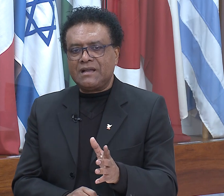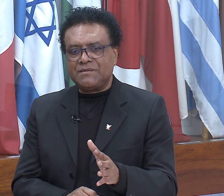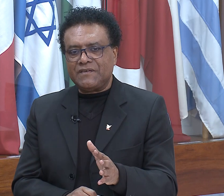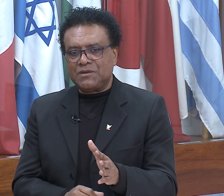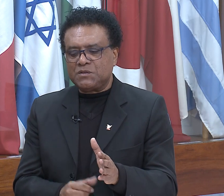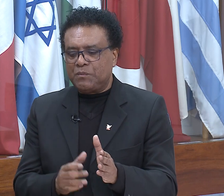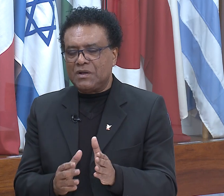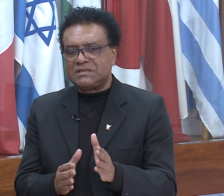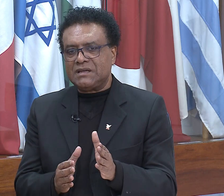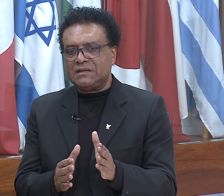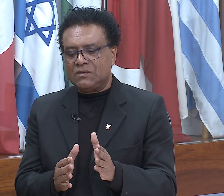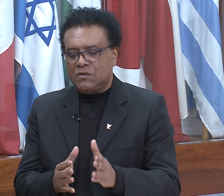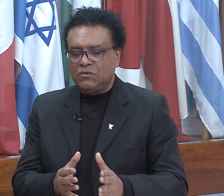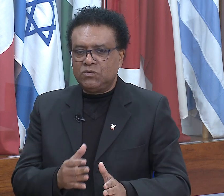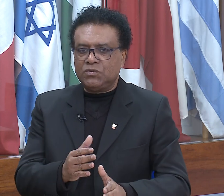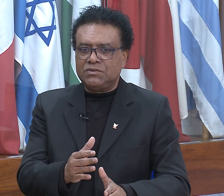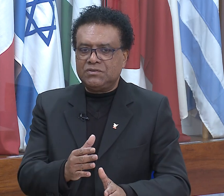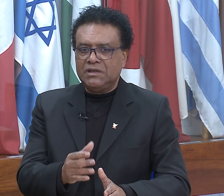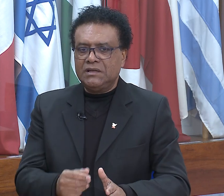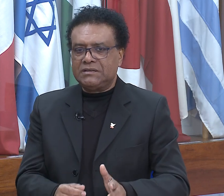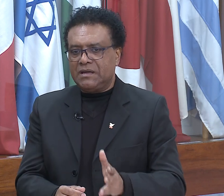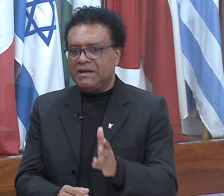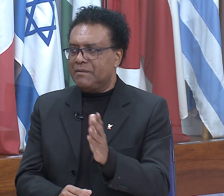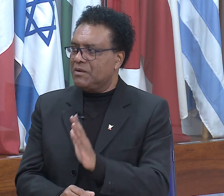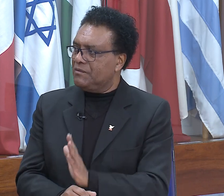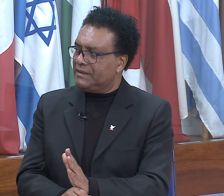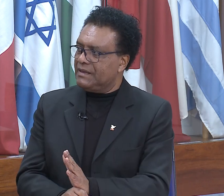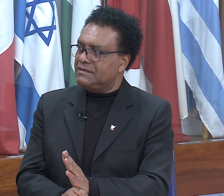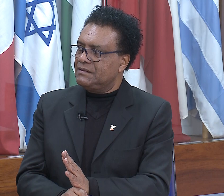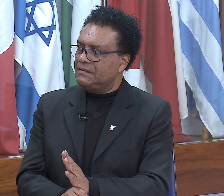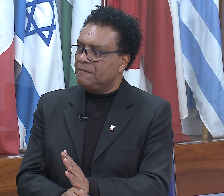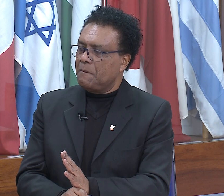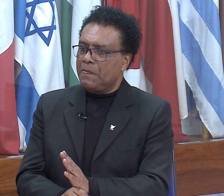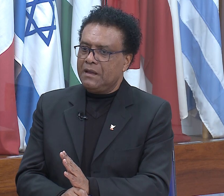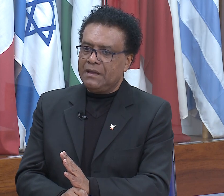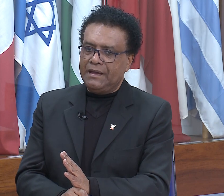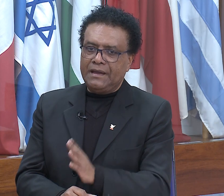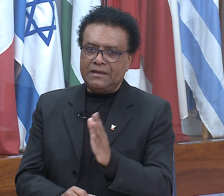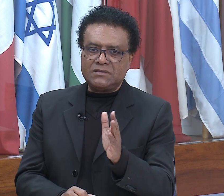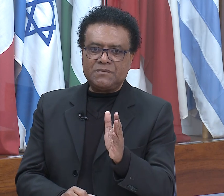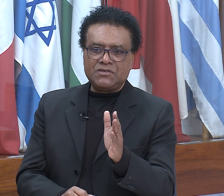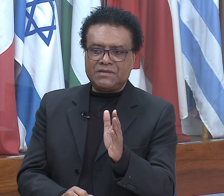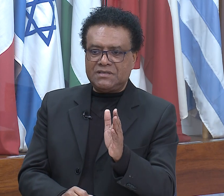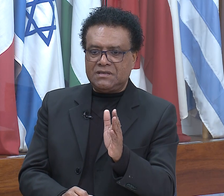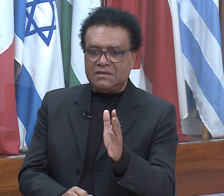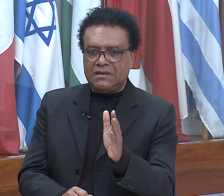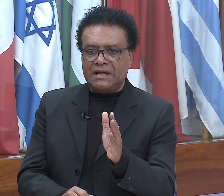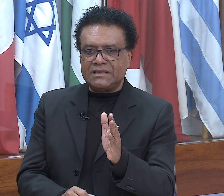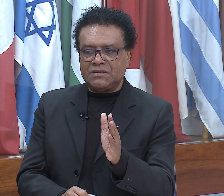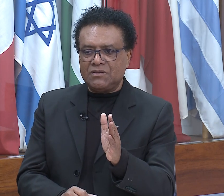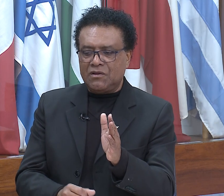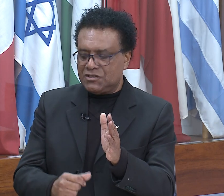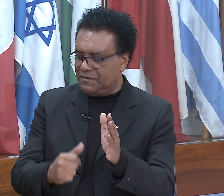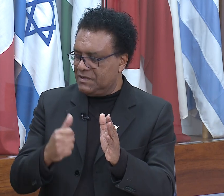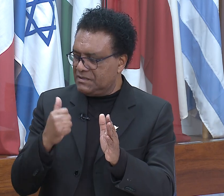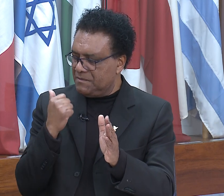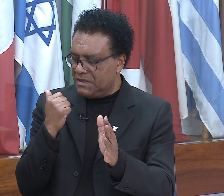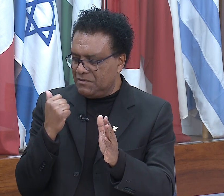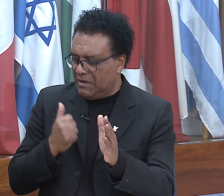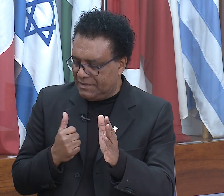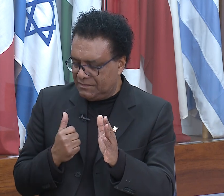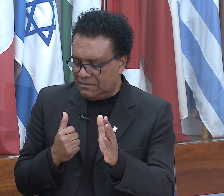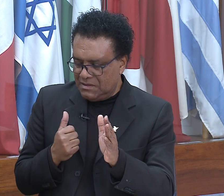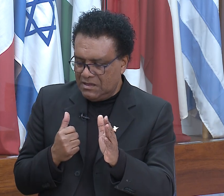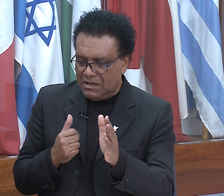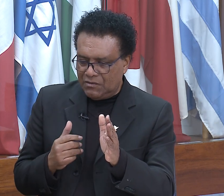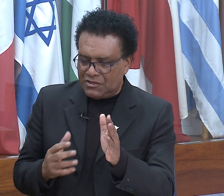expectativa é que a câmara de vereadores possa como um todo trabalhar para a comunidade eu sempre digo assim que a questão ideológica ela fica sempre